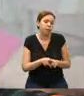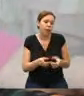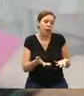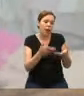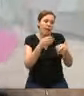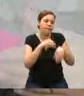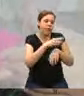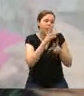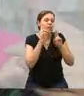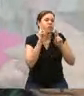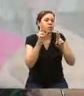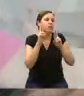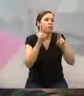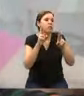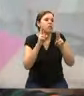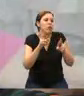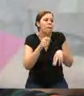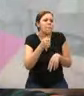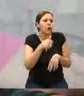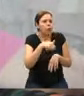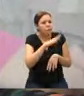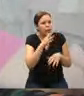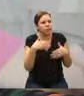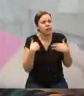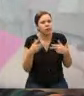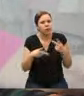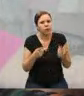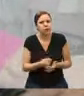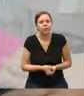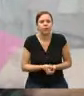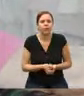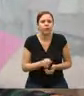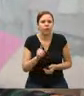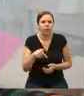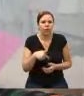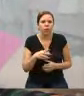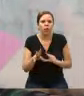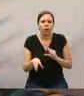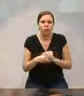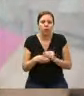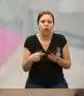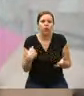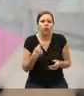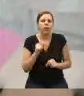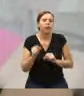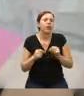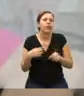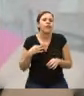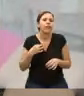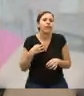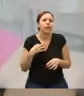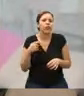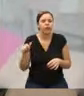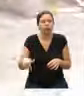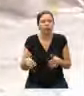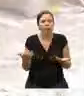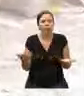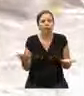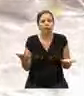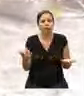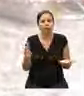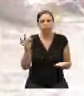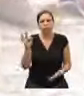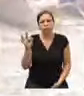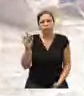levar a esperança, levar um pouco mais de alegria para as pessoas. É isso que completa quem é voluntário na fraternidade. É